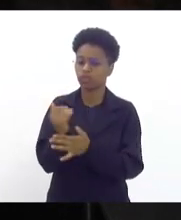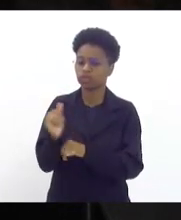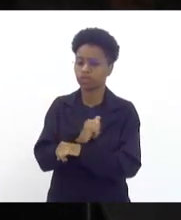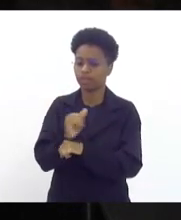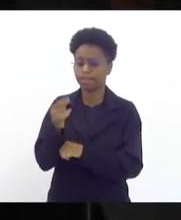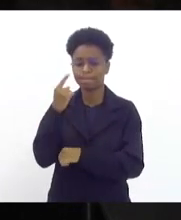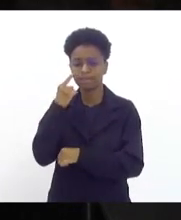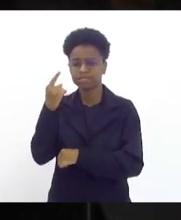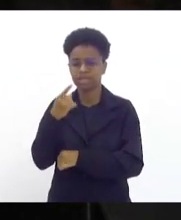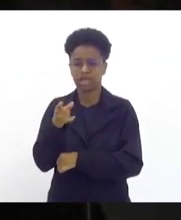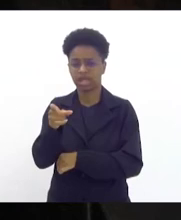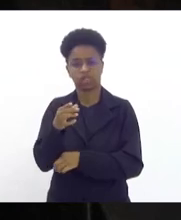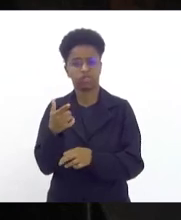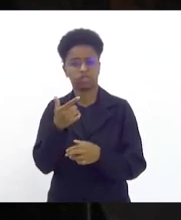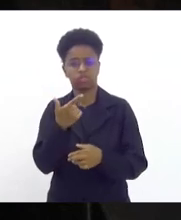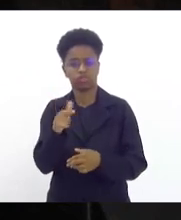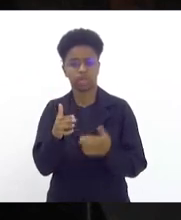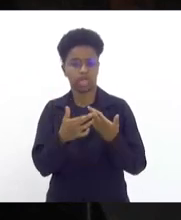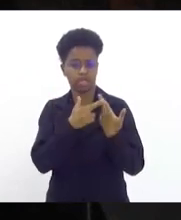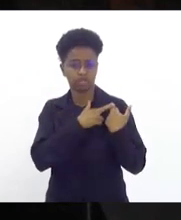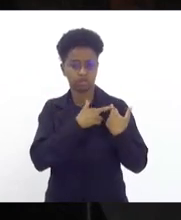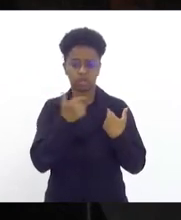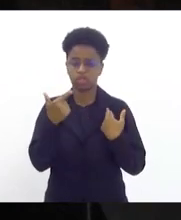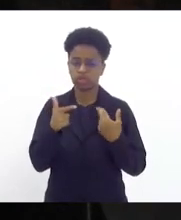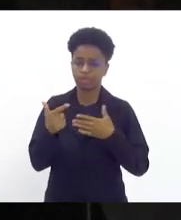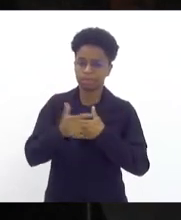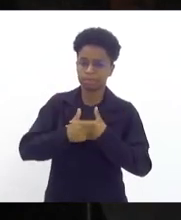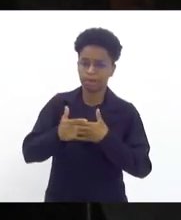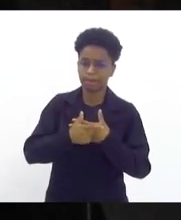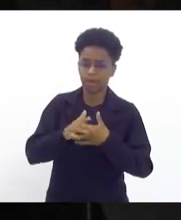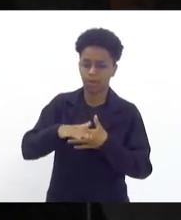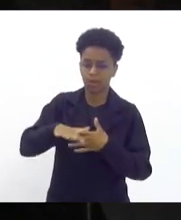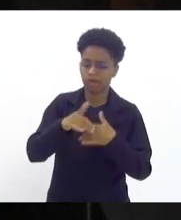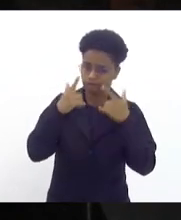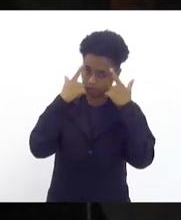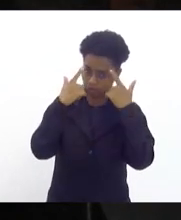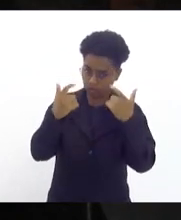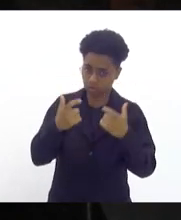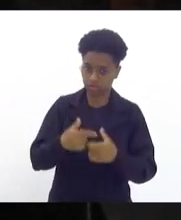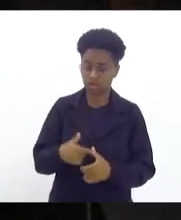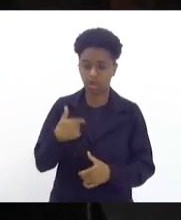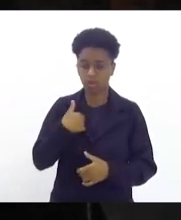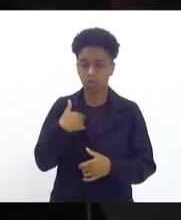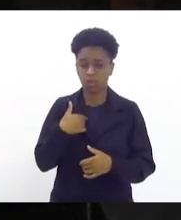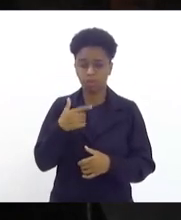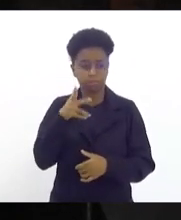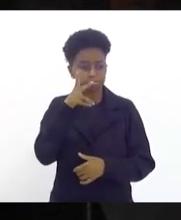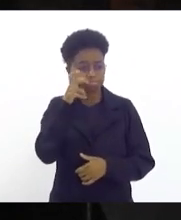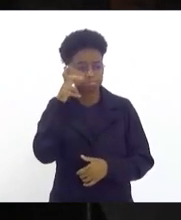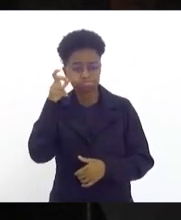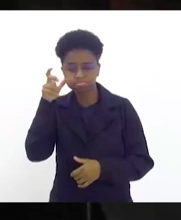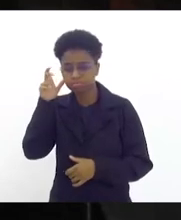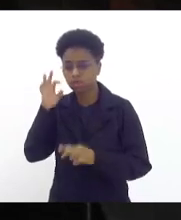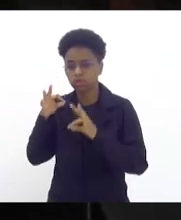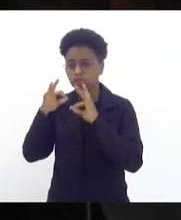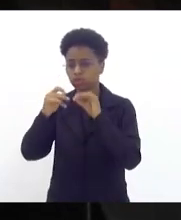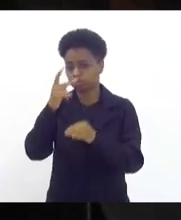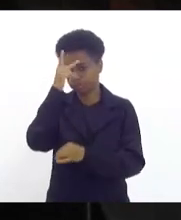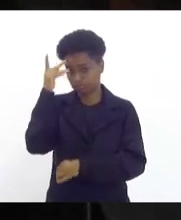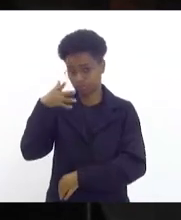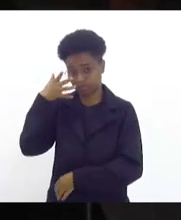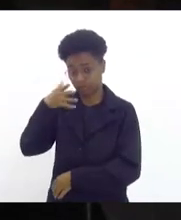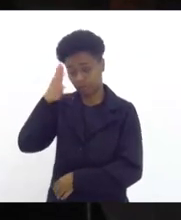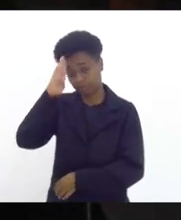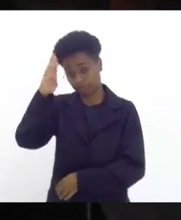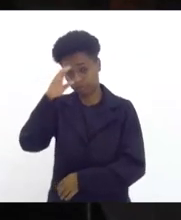não tem o seu papel na violência eu ouvi atentamente todos os que me precederam nas suas falas principalmente